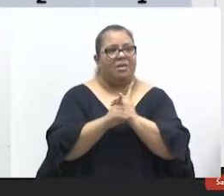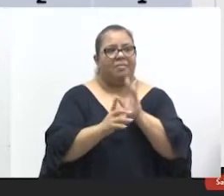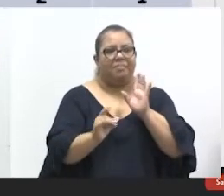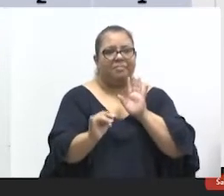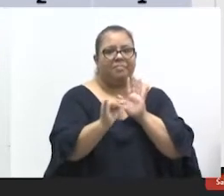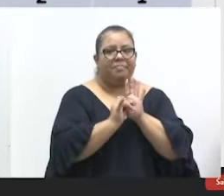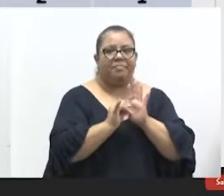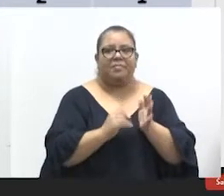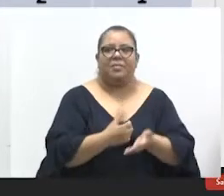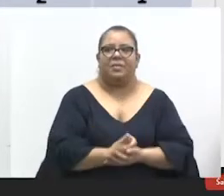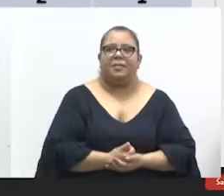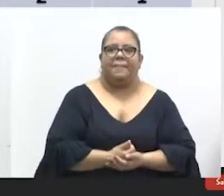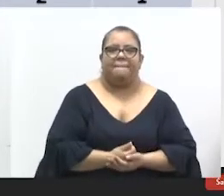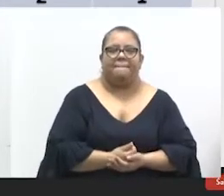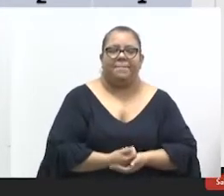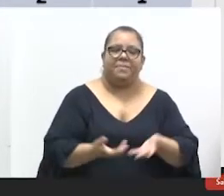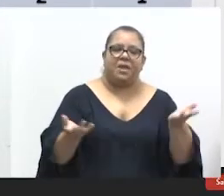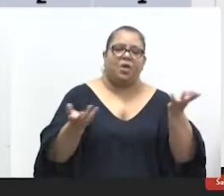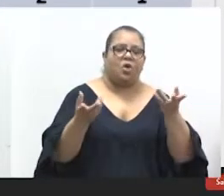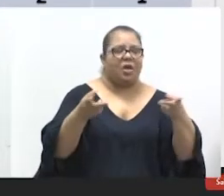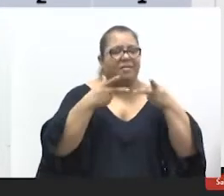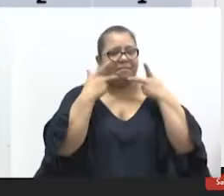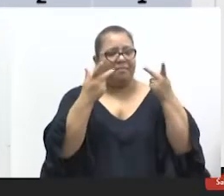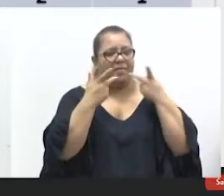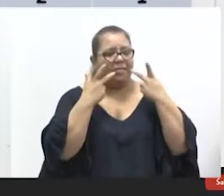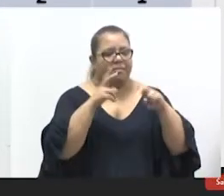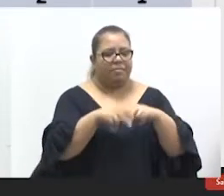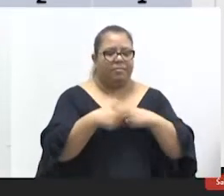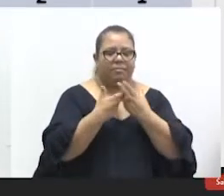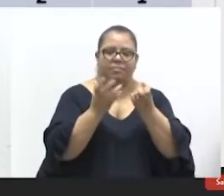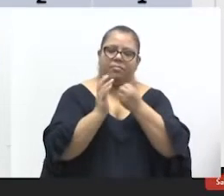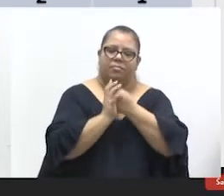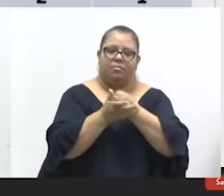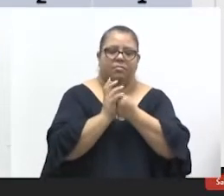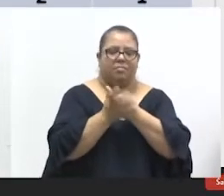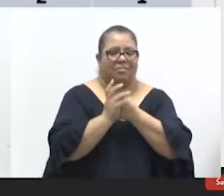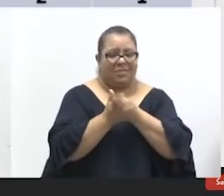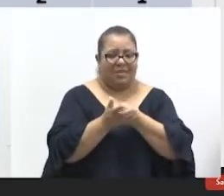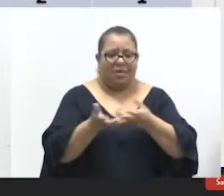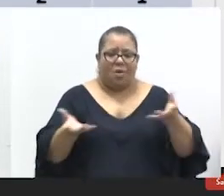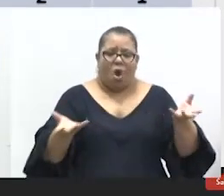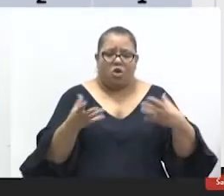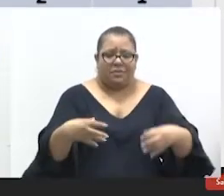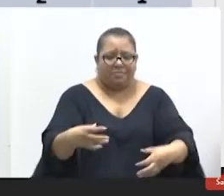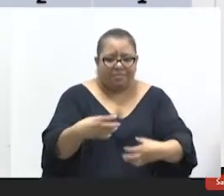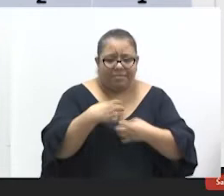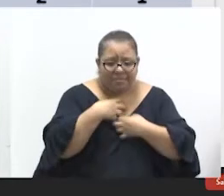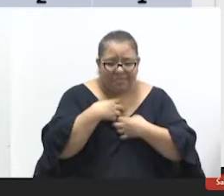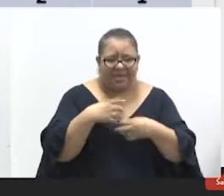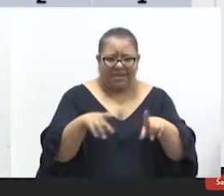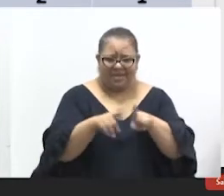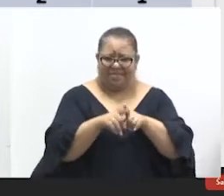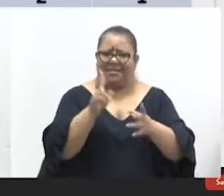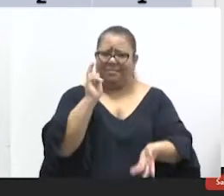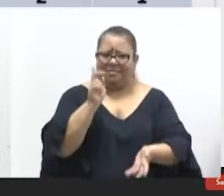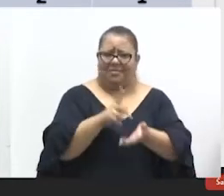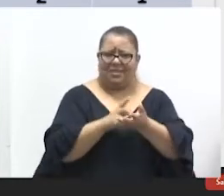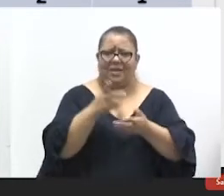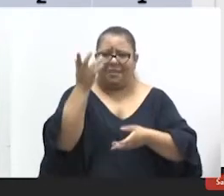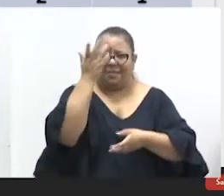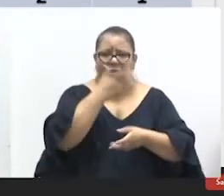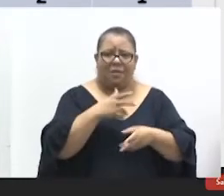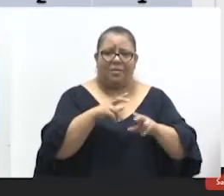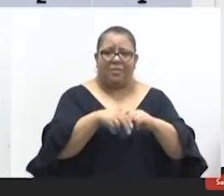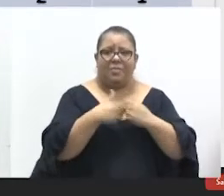Bom, foi muito falado da pandemia e a gente fica se perguntando desse impacto e nós realmente podemos comprovar